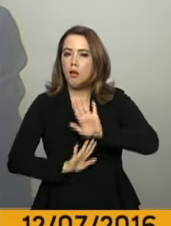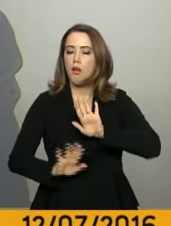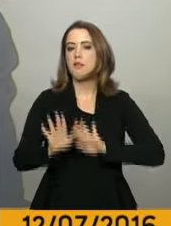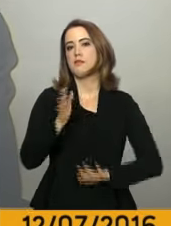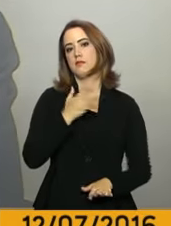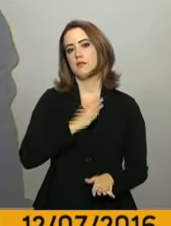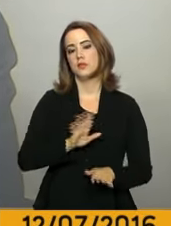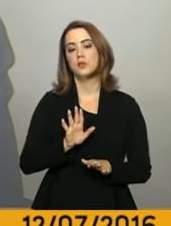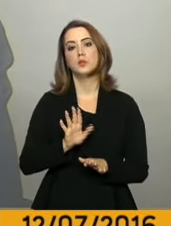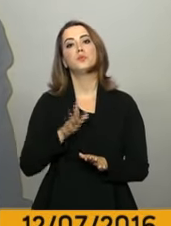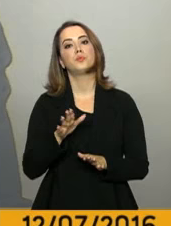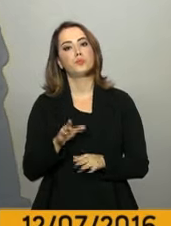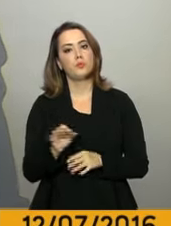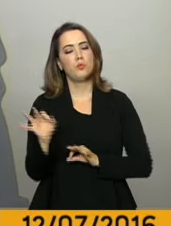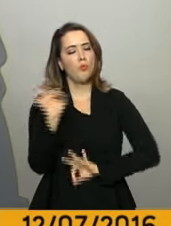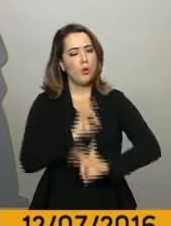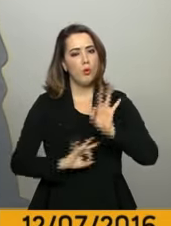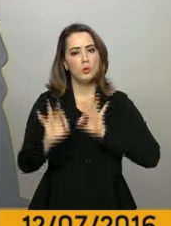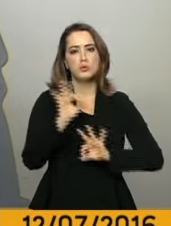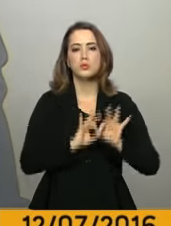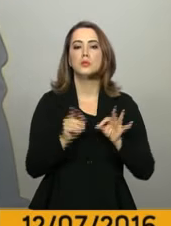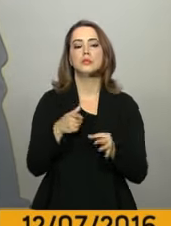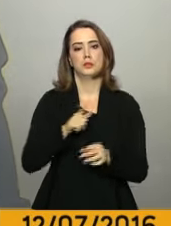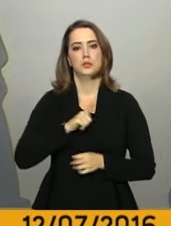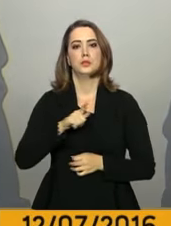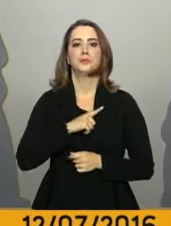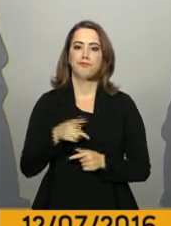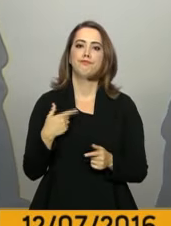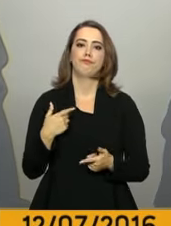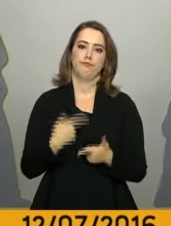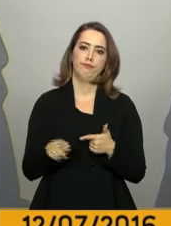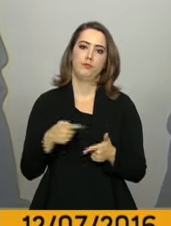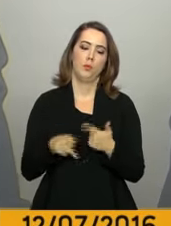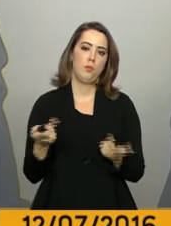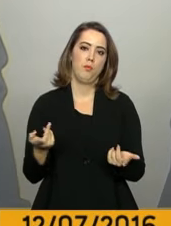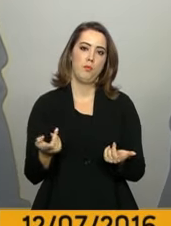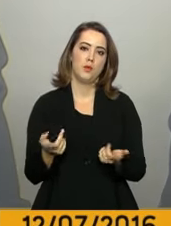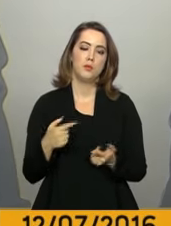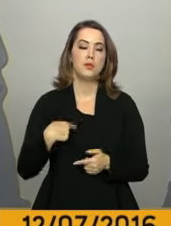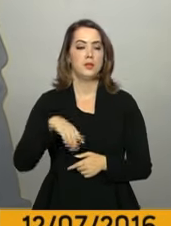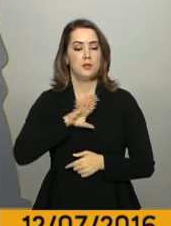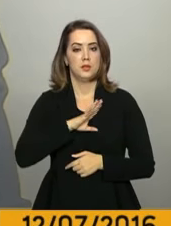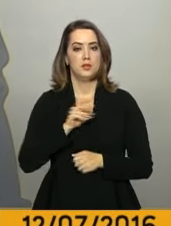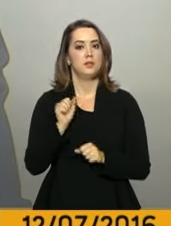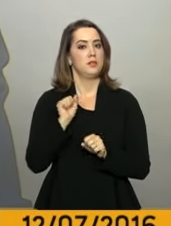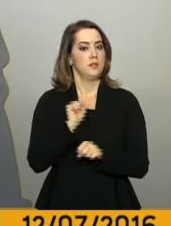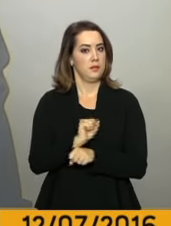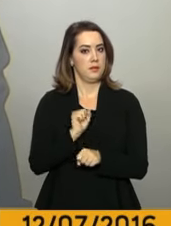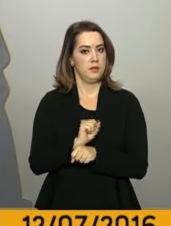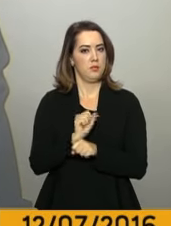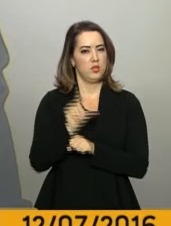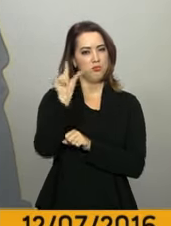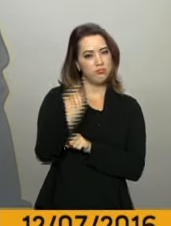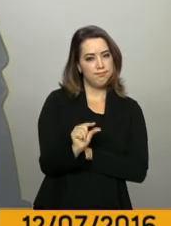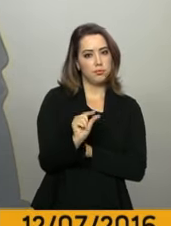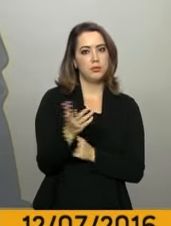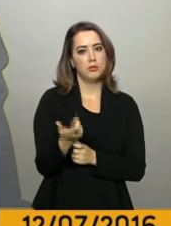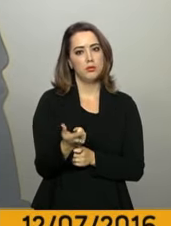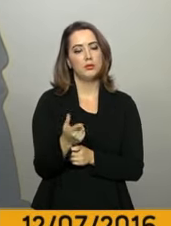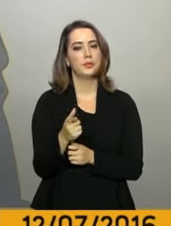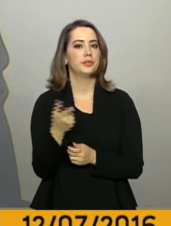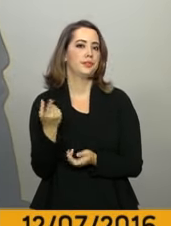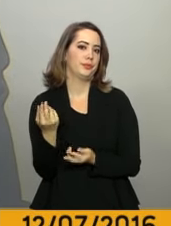ou asfaltando o terreno haverá resistência mas nós esperamos que ela seja menor do que aquela que normalmente costuma